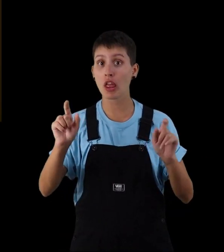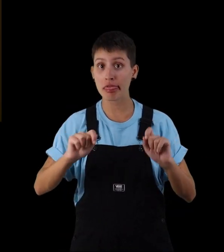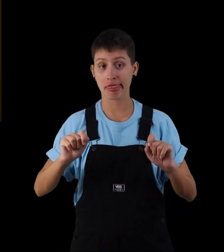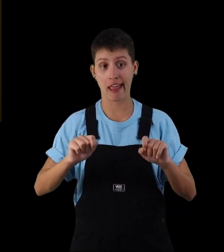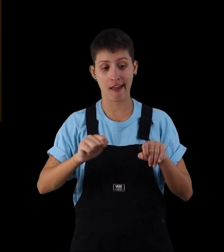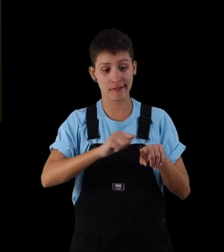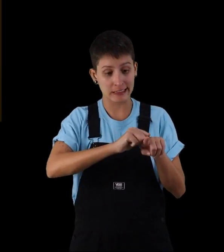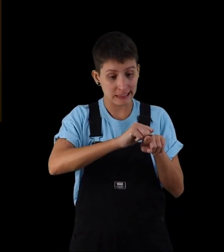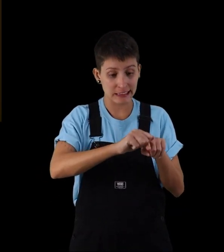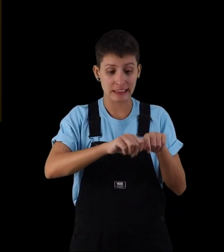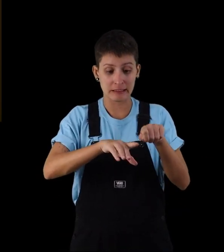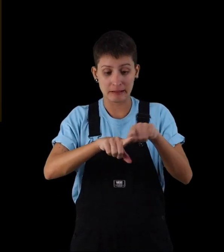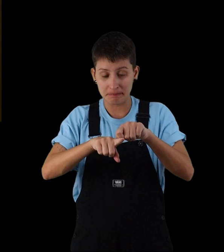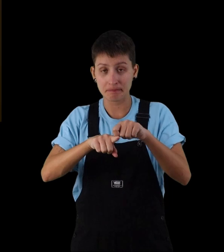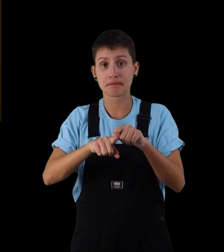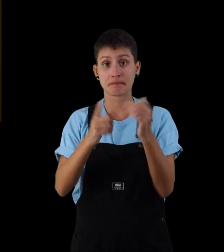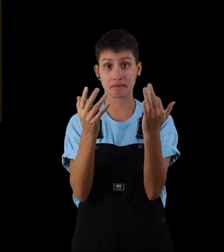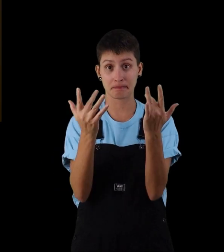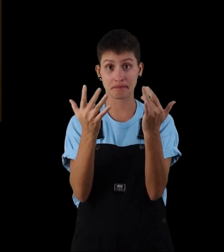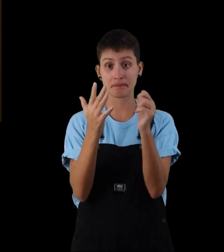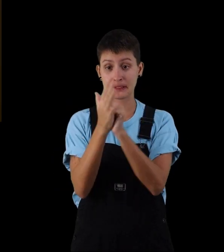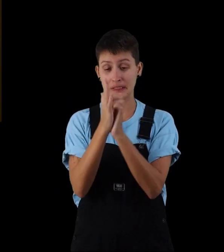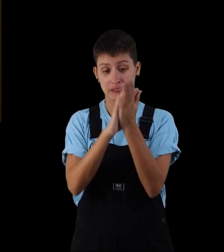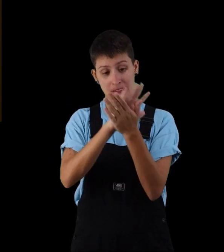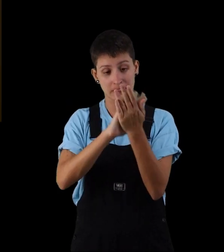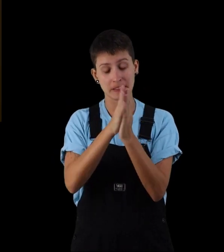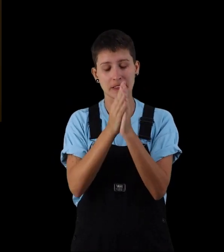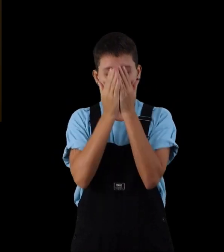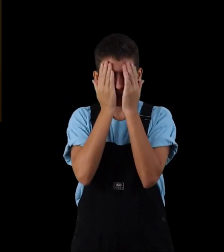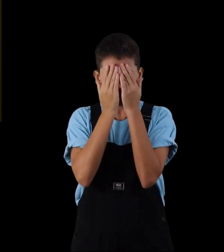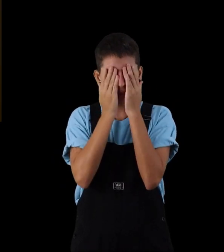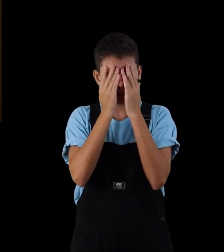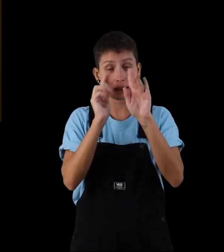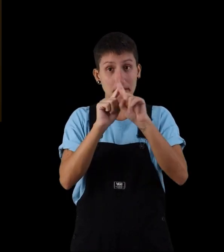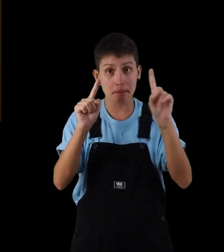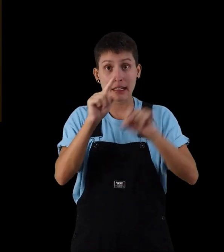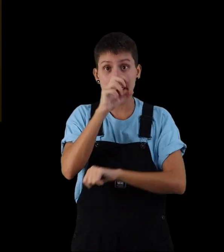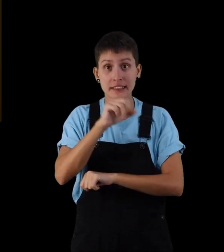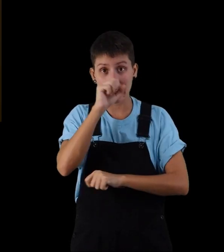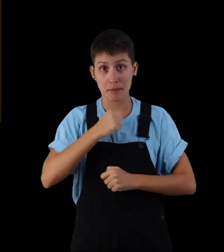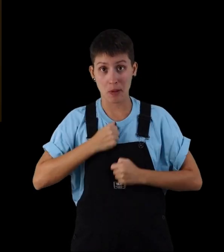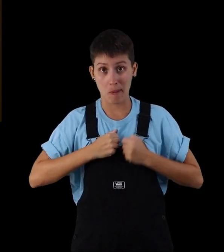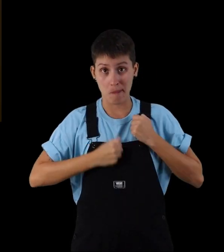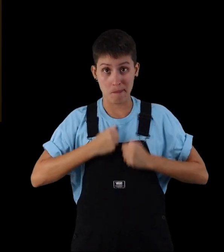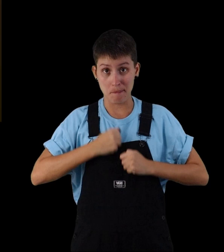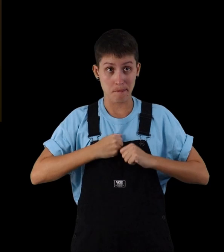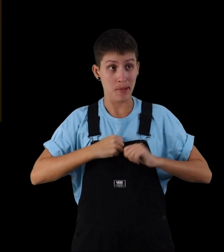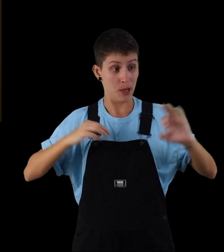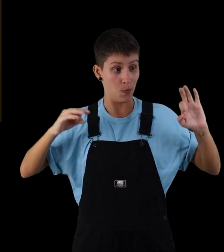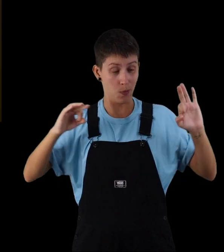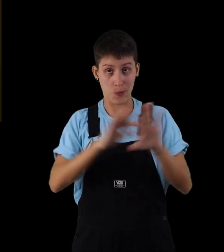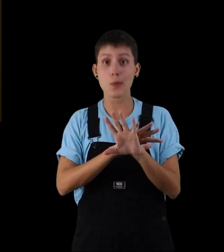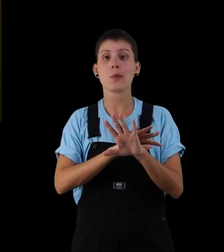lavavam apenas os pés, as mãos e o rosto. Sábado é que era dia de banho completo. Depois